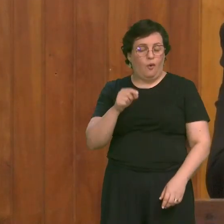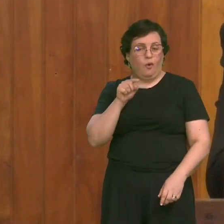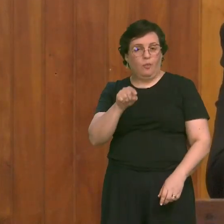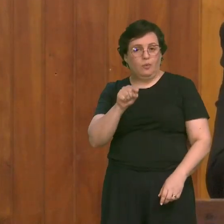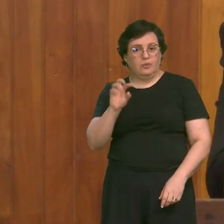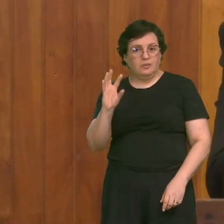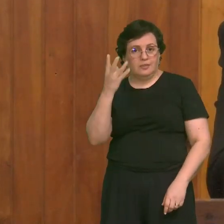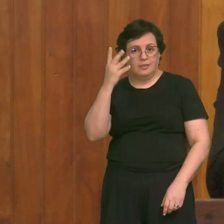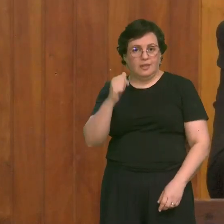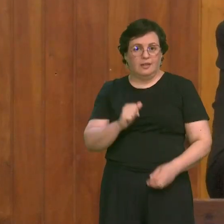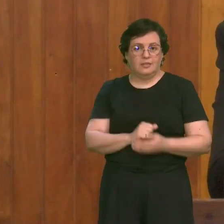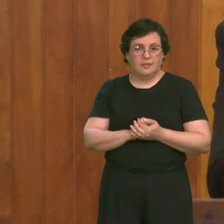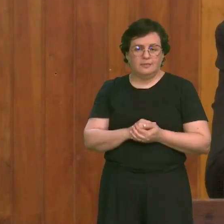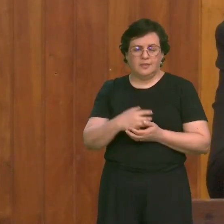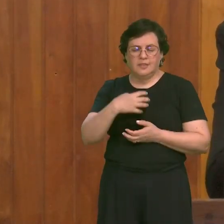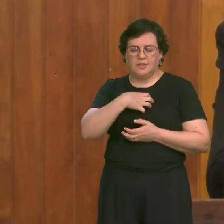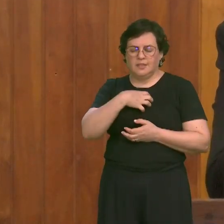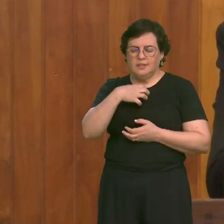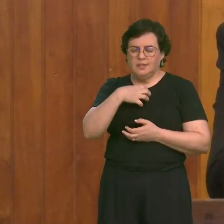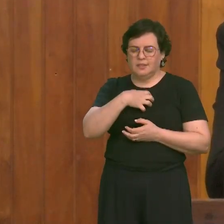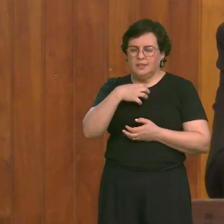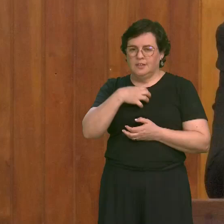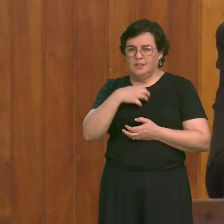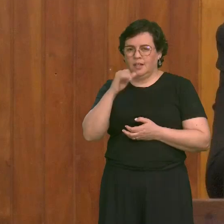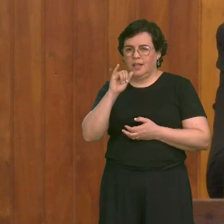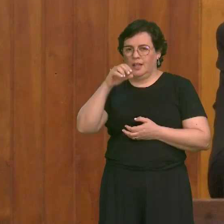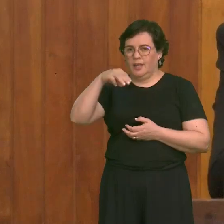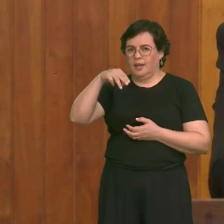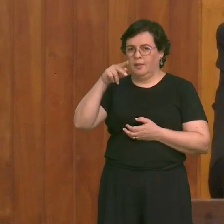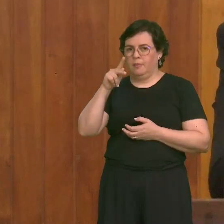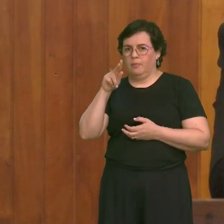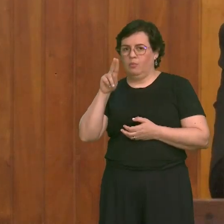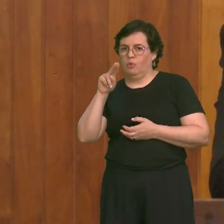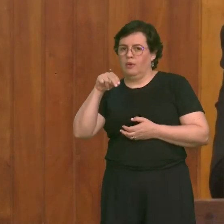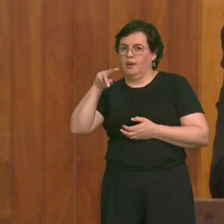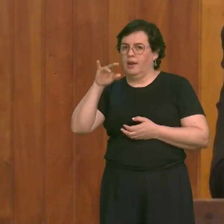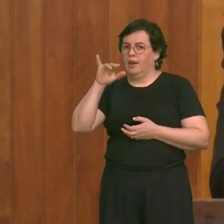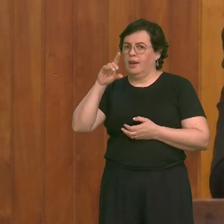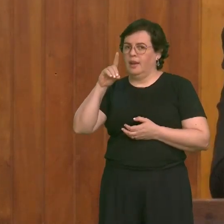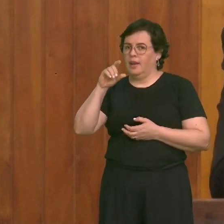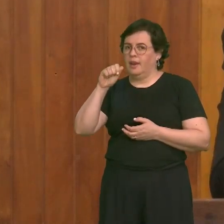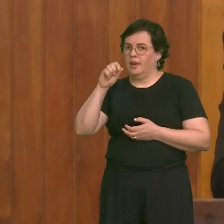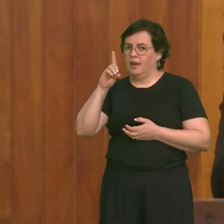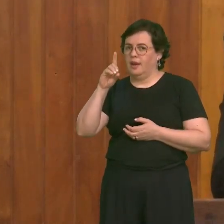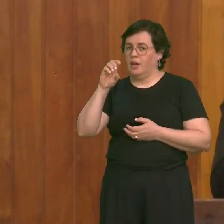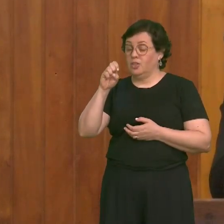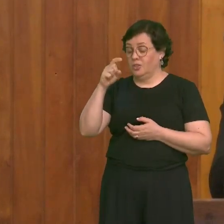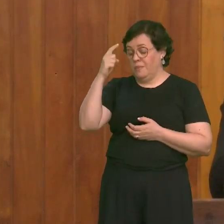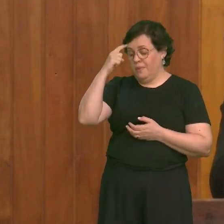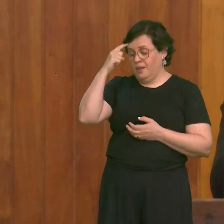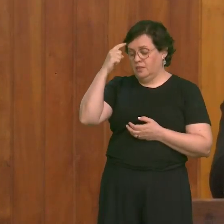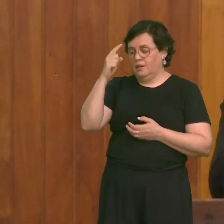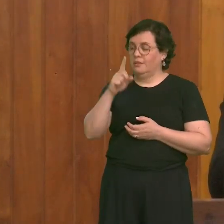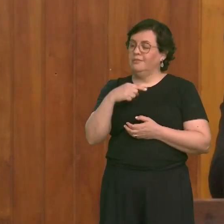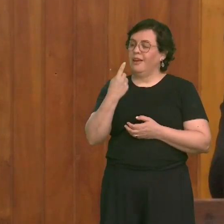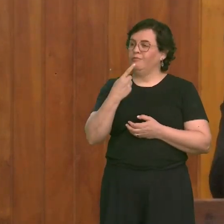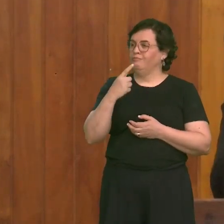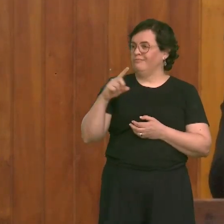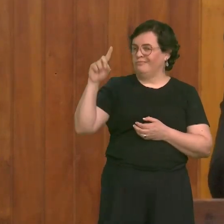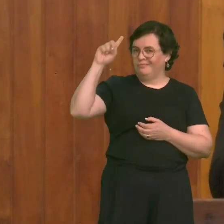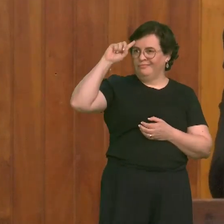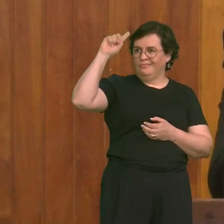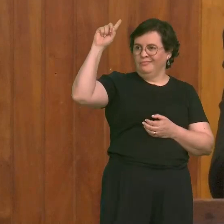isso é a sensação de impunidade que essa gente está vivendo aqui e achar que são os donos do mundo